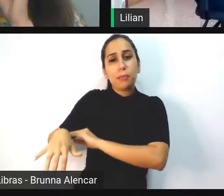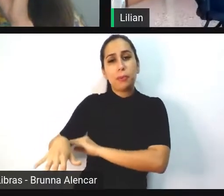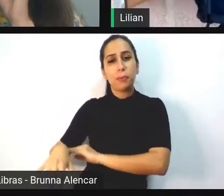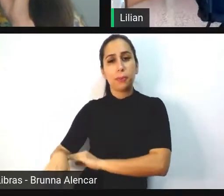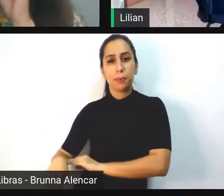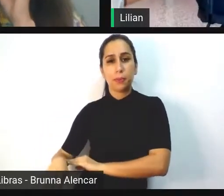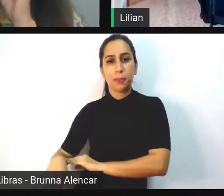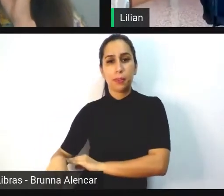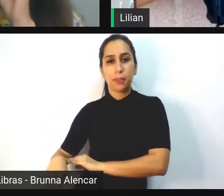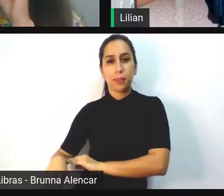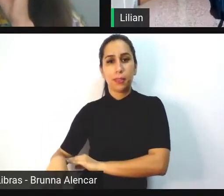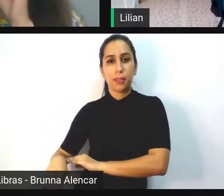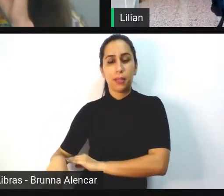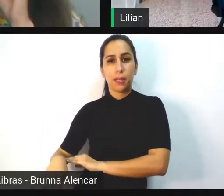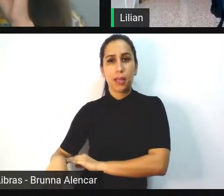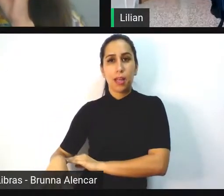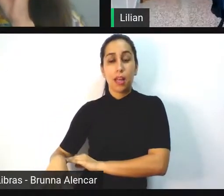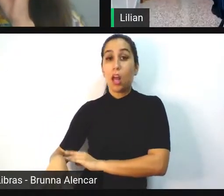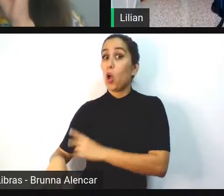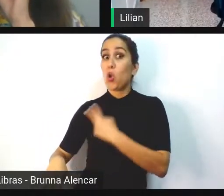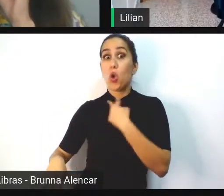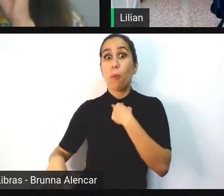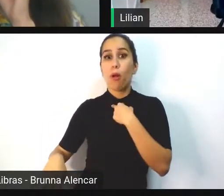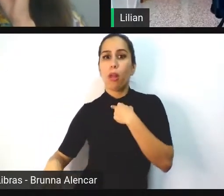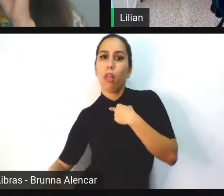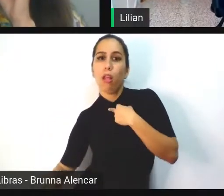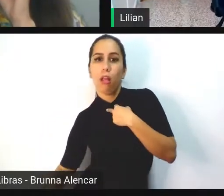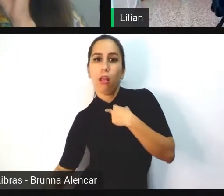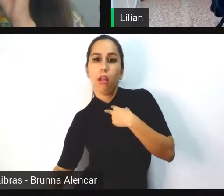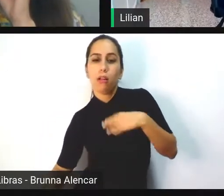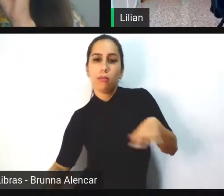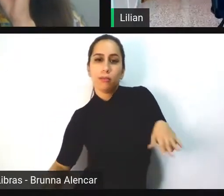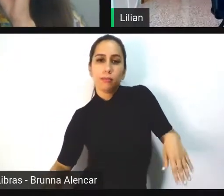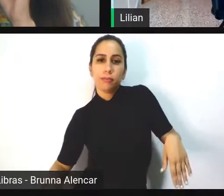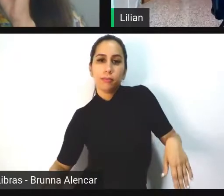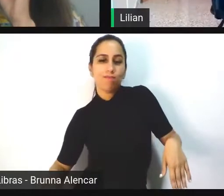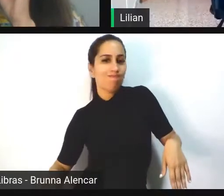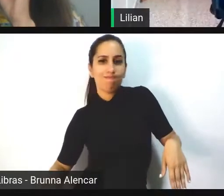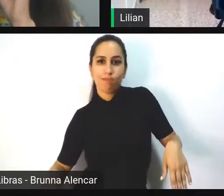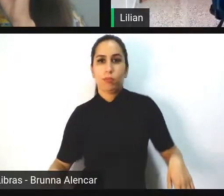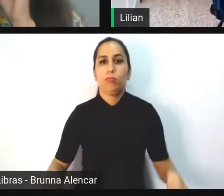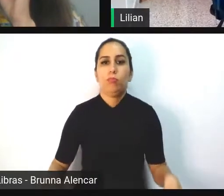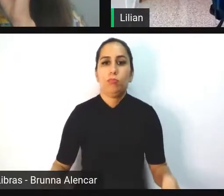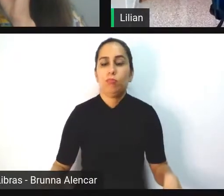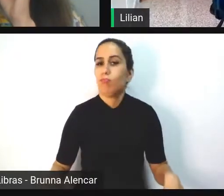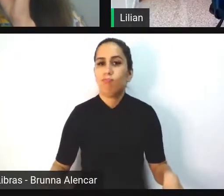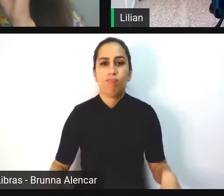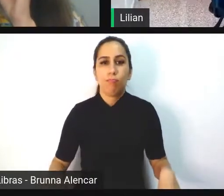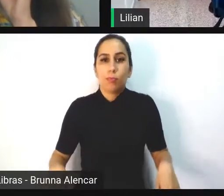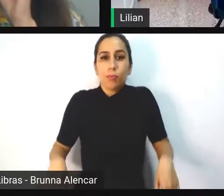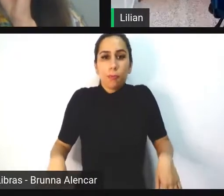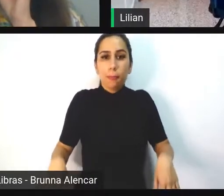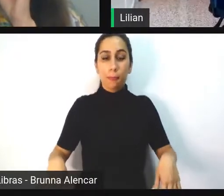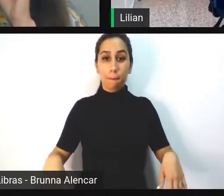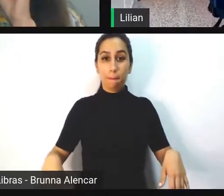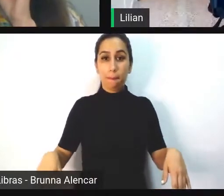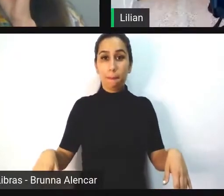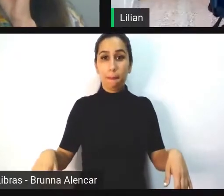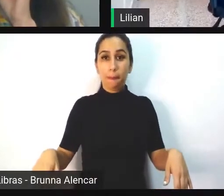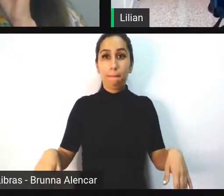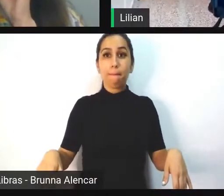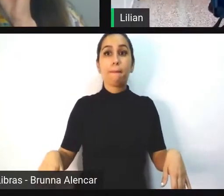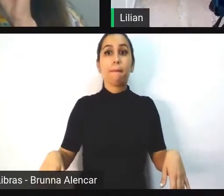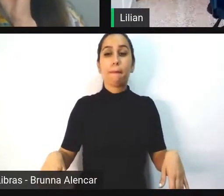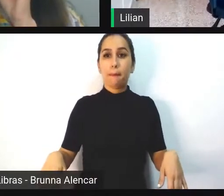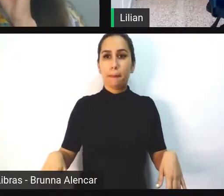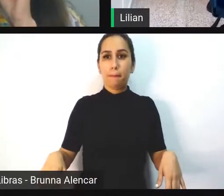centímetros, porque não pode acontecer de coincidir, né, a altura do braço não pode coincidir com a altura